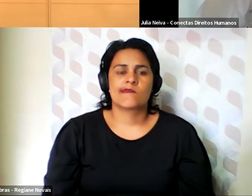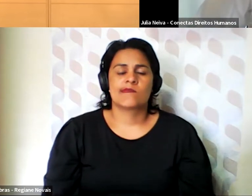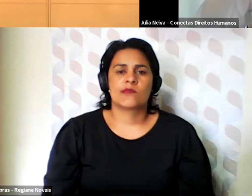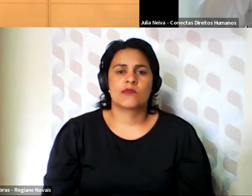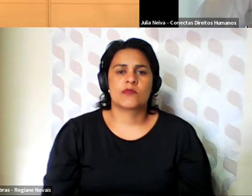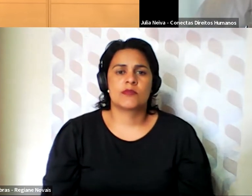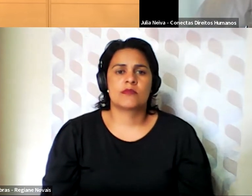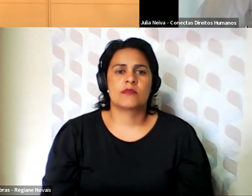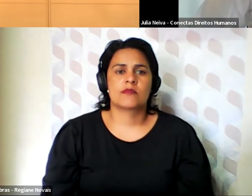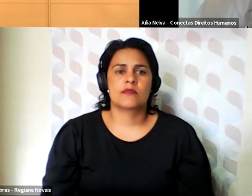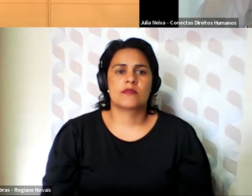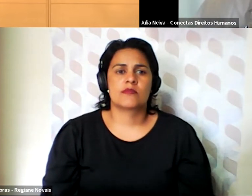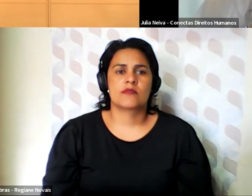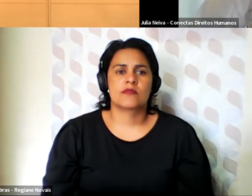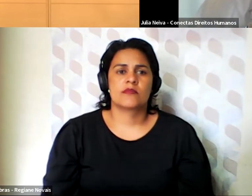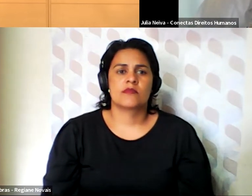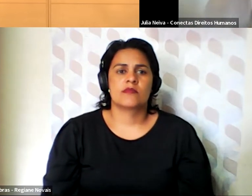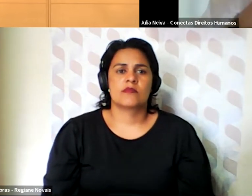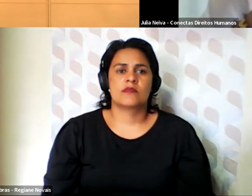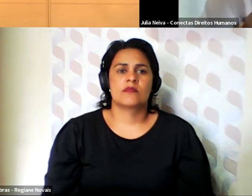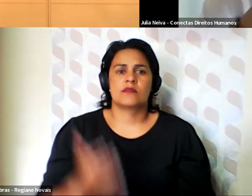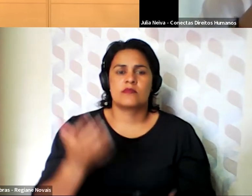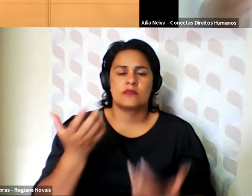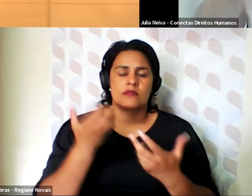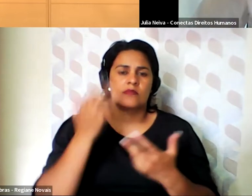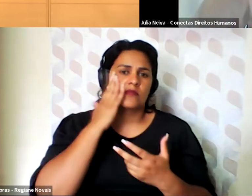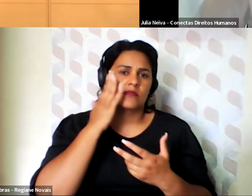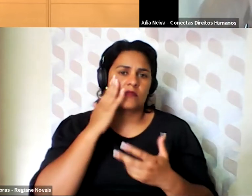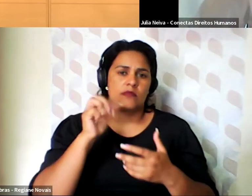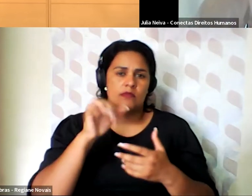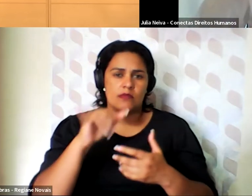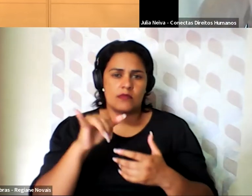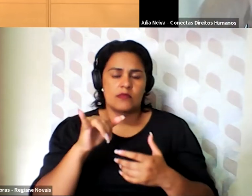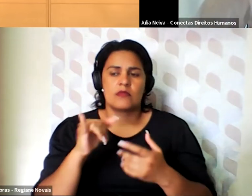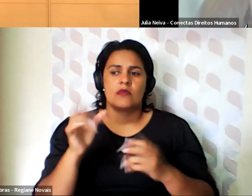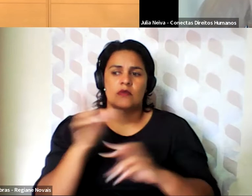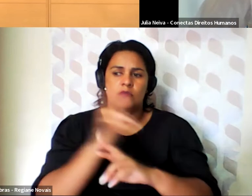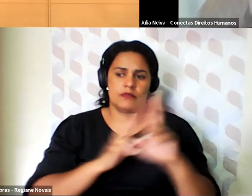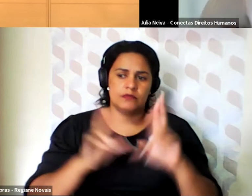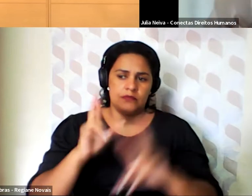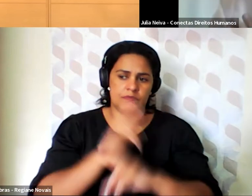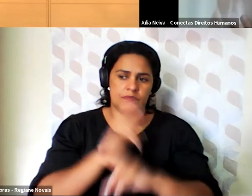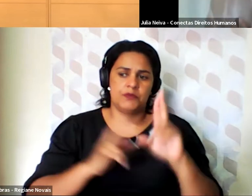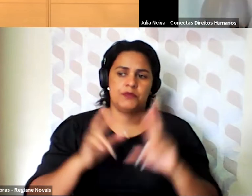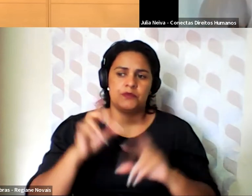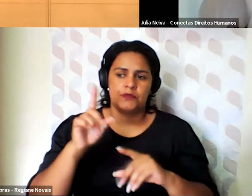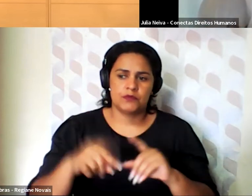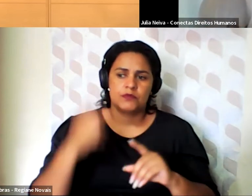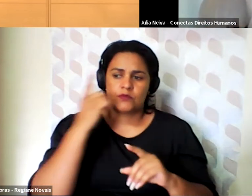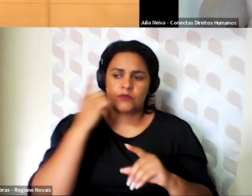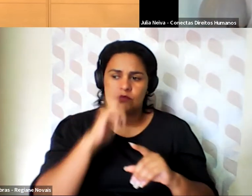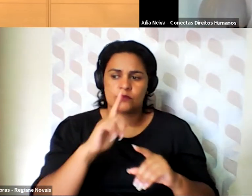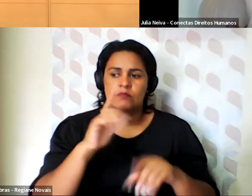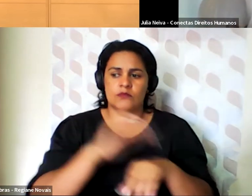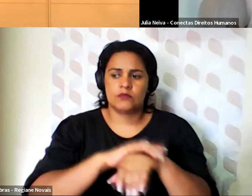OCDE, porque, assim, não conheço muito da história da adesão dos países à OCDE, mas acredito que esse possa